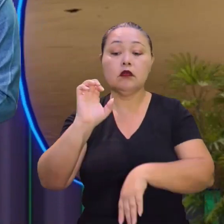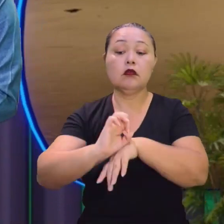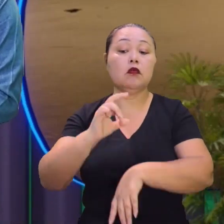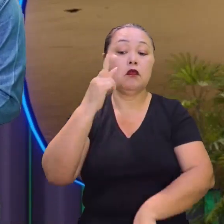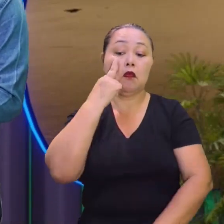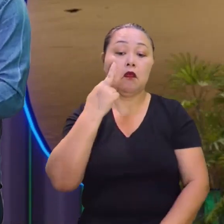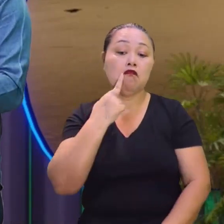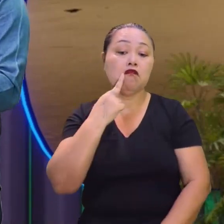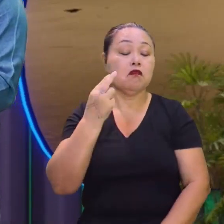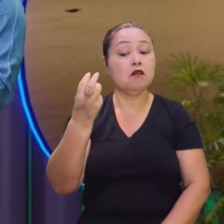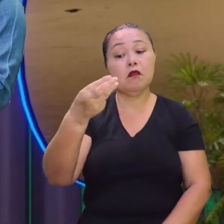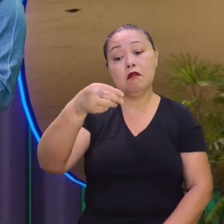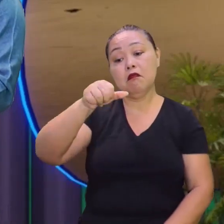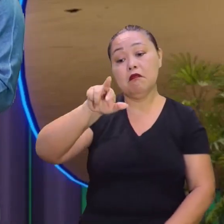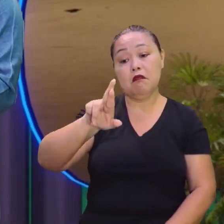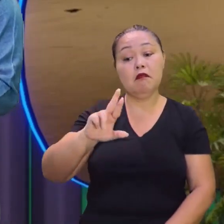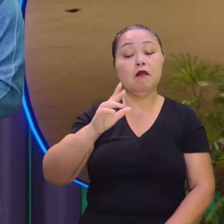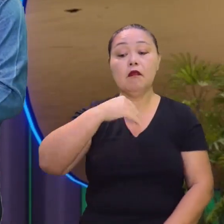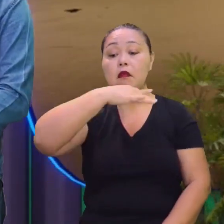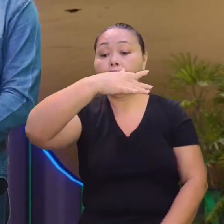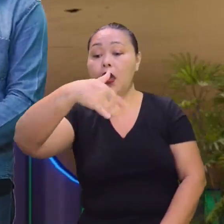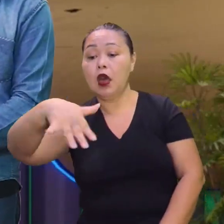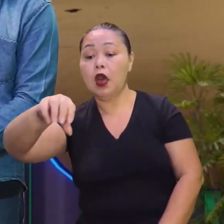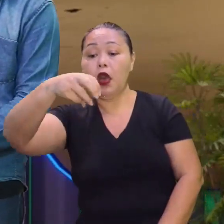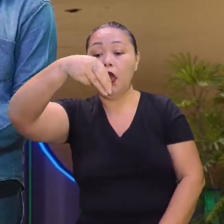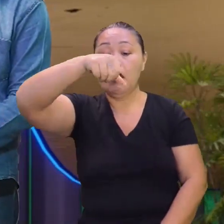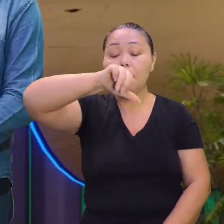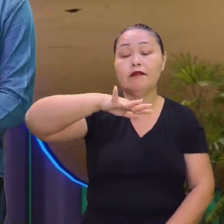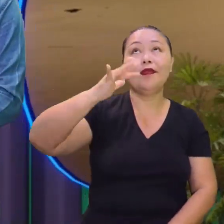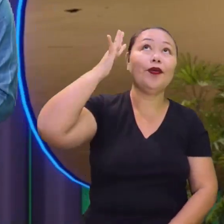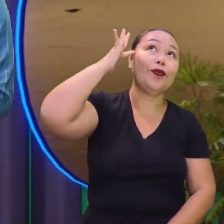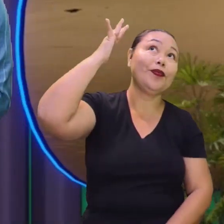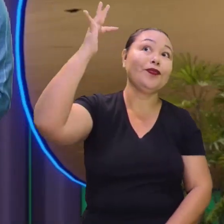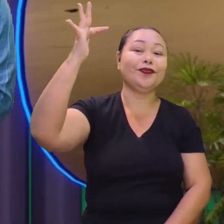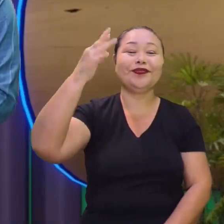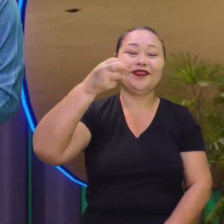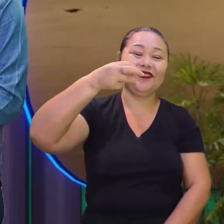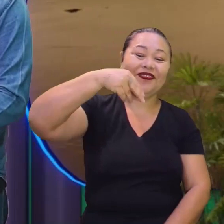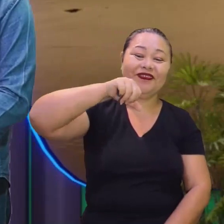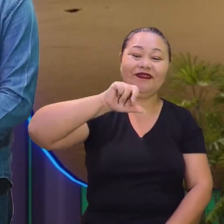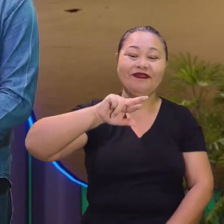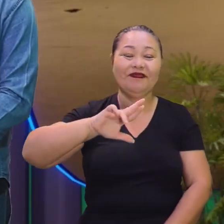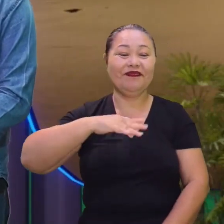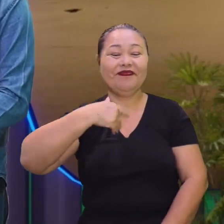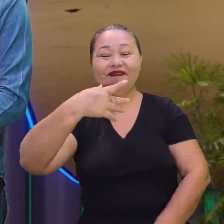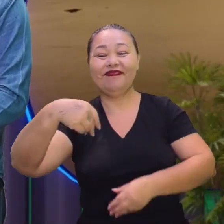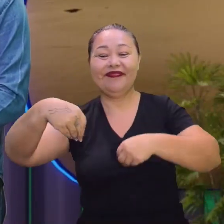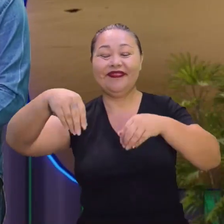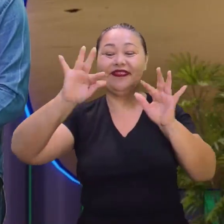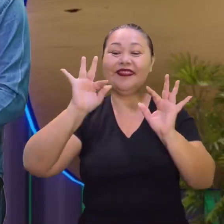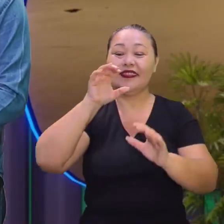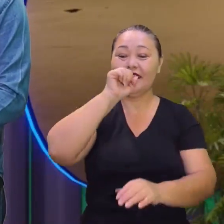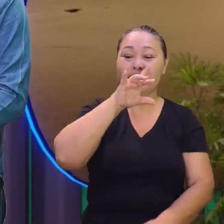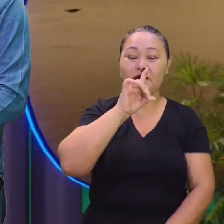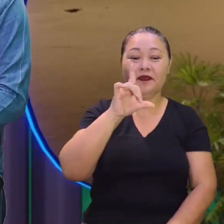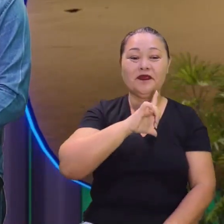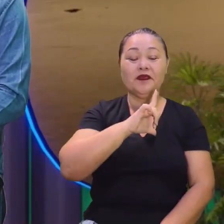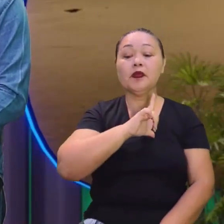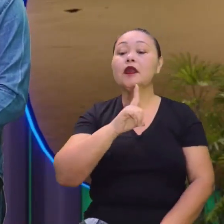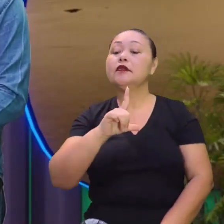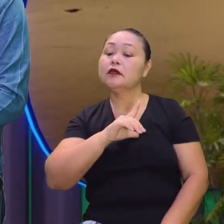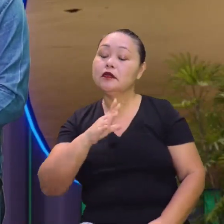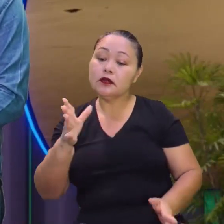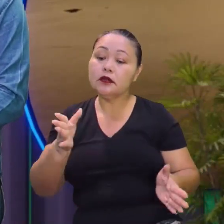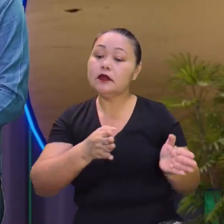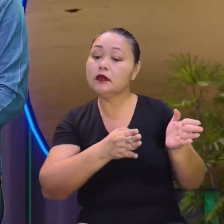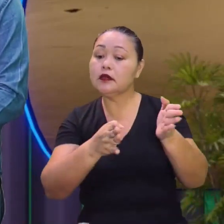professor Jorge? Marítimo, tá falando mar. Mar, meu sonho. Uma bela praia no final de semana. Só temos nossos